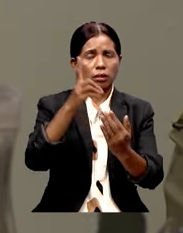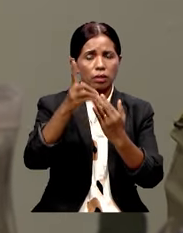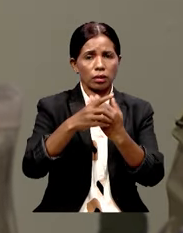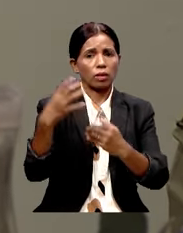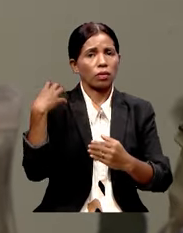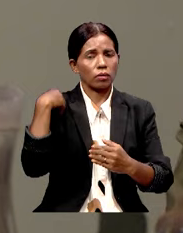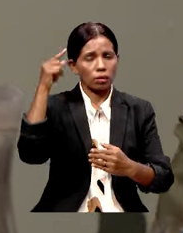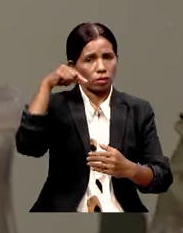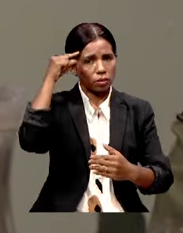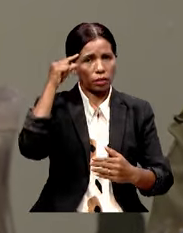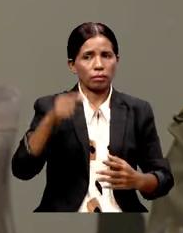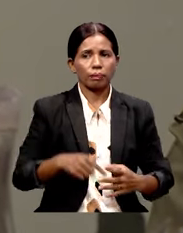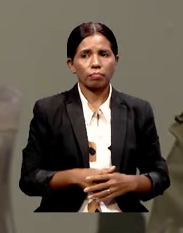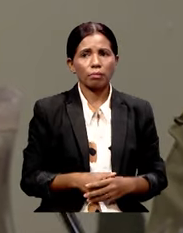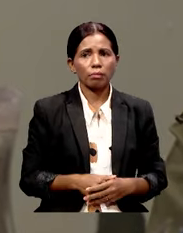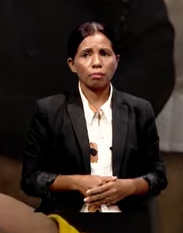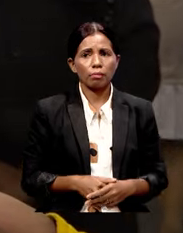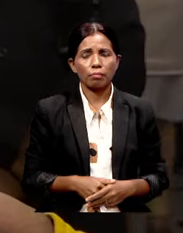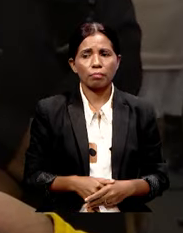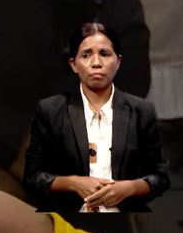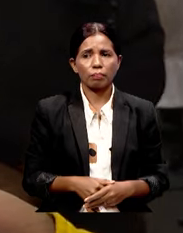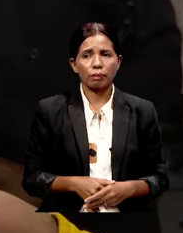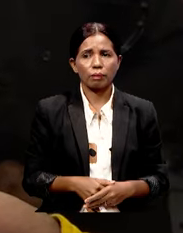Governo. Ebe